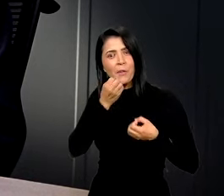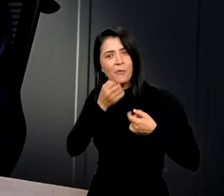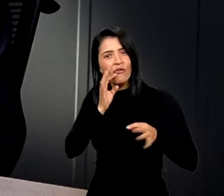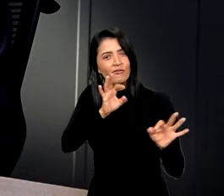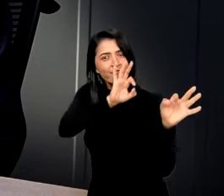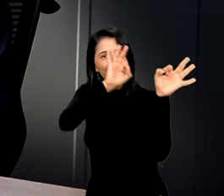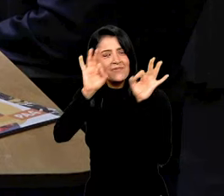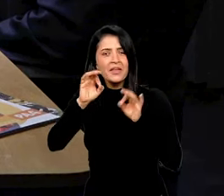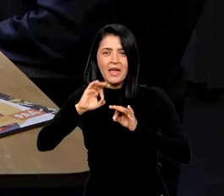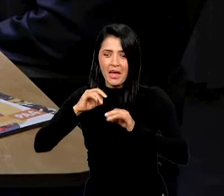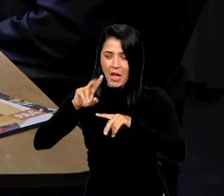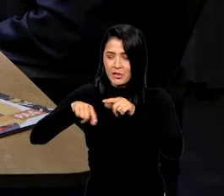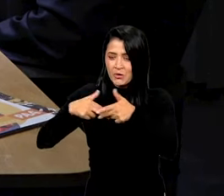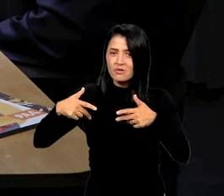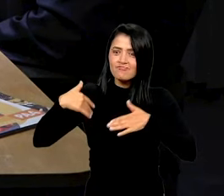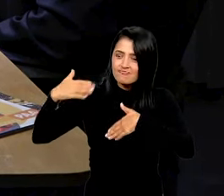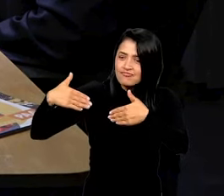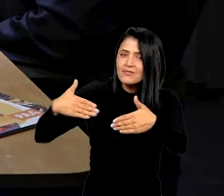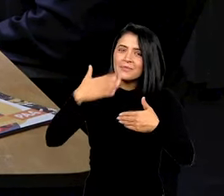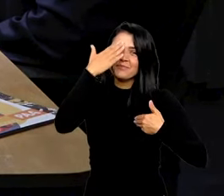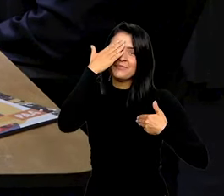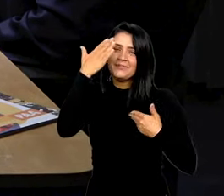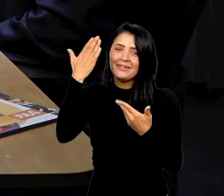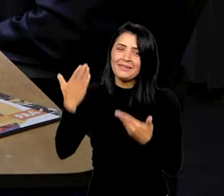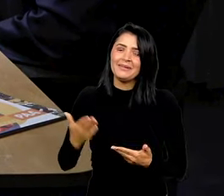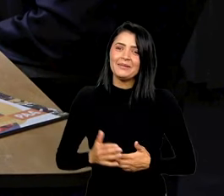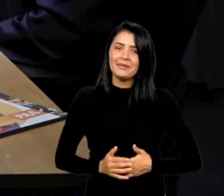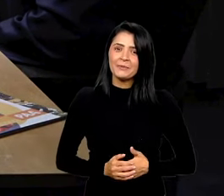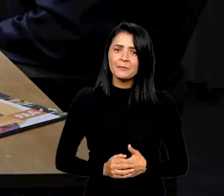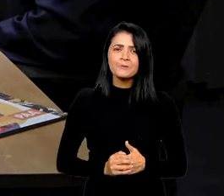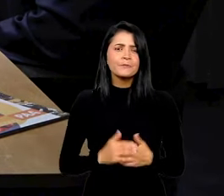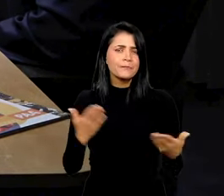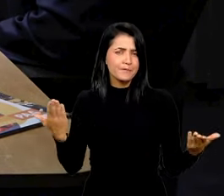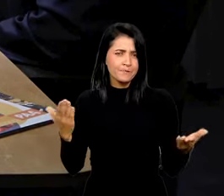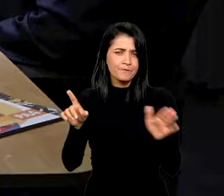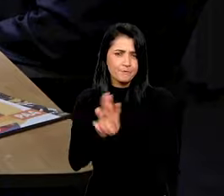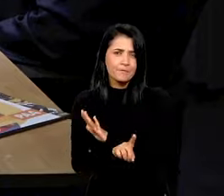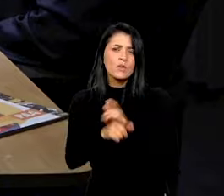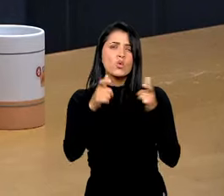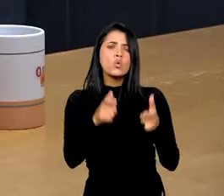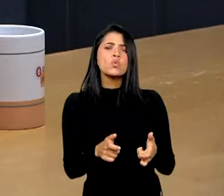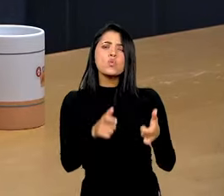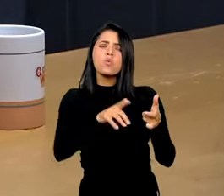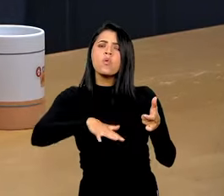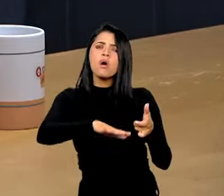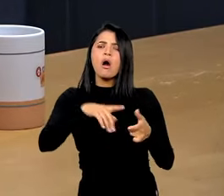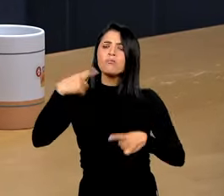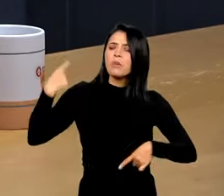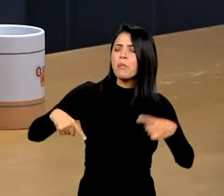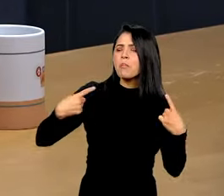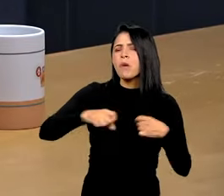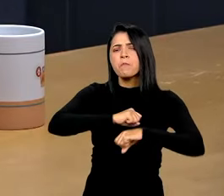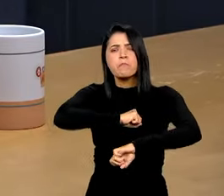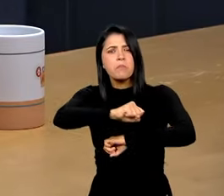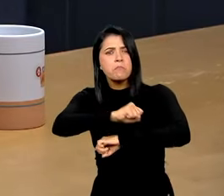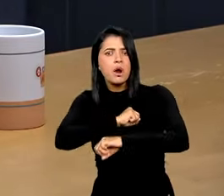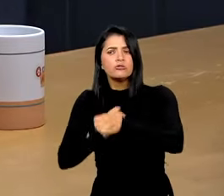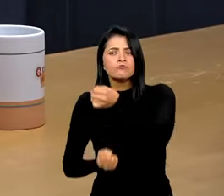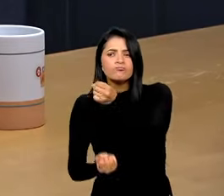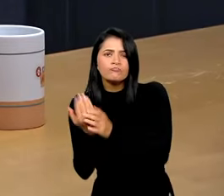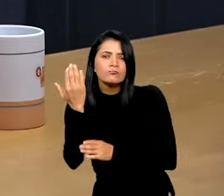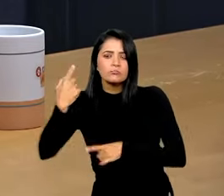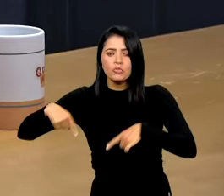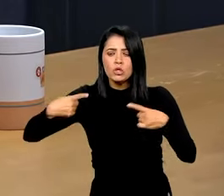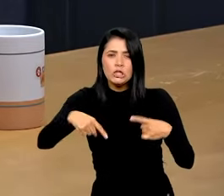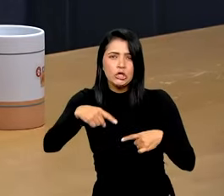Bom assistir e ver que as coisas estão acontecendo mesmo. Obrigada, secretário. Agora, os espaços de discussão, de deliberação das